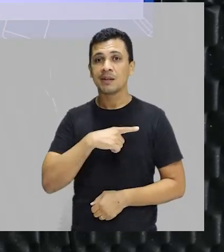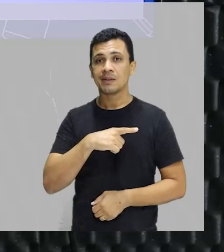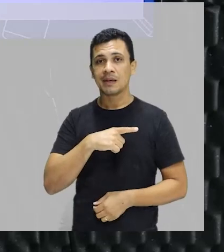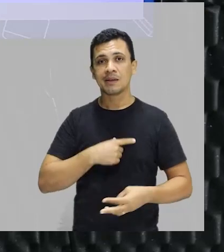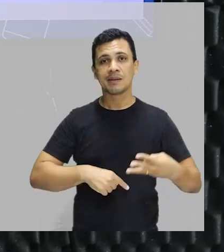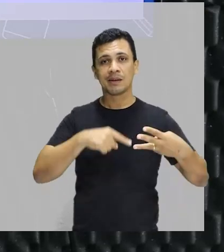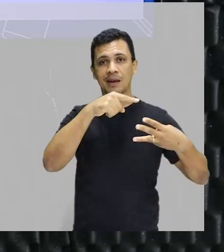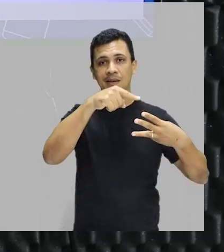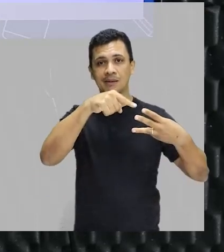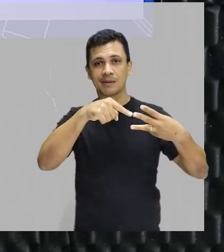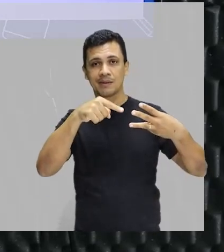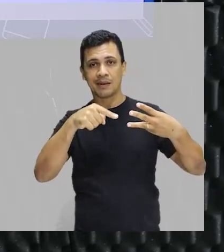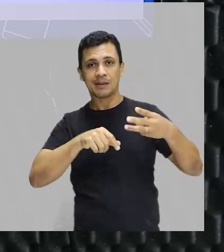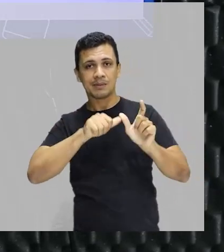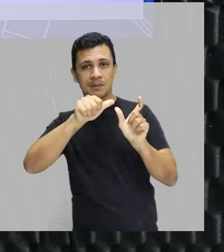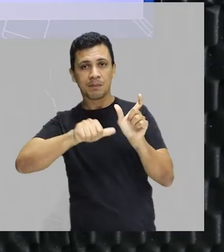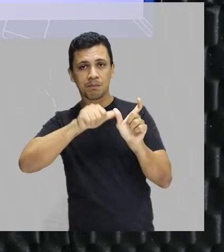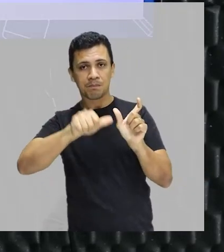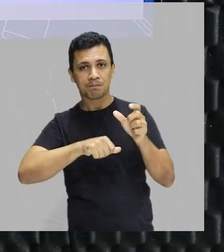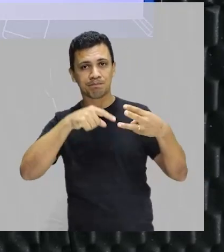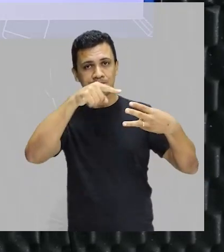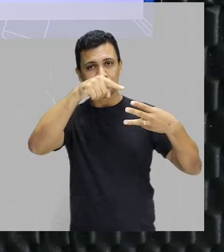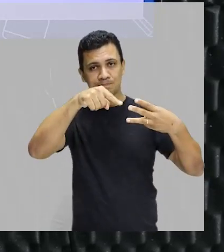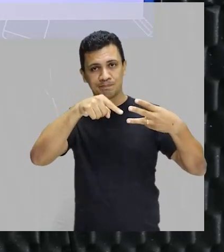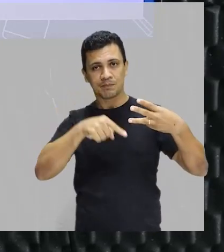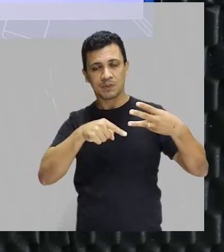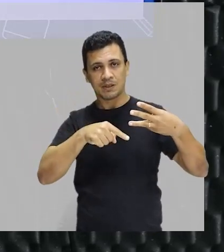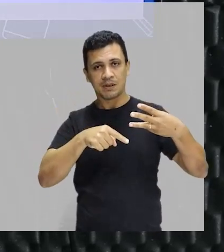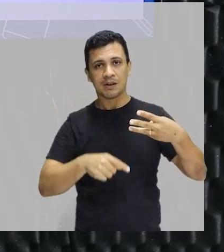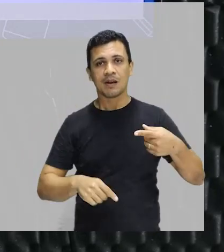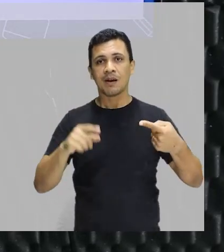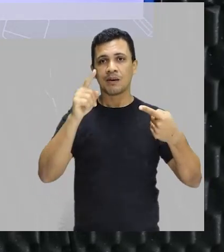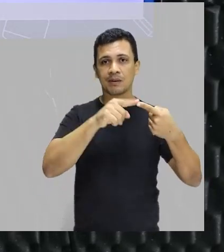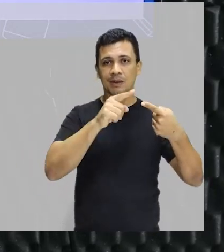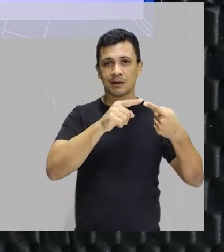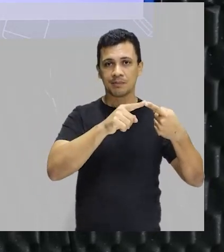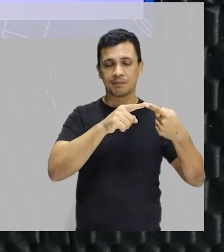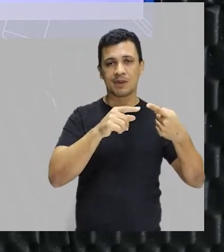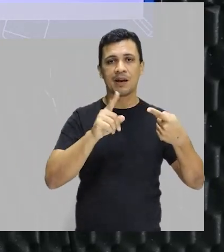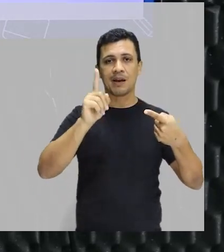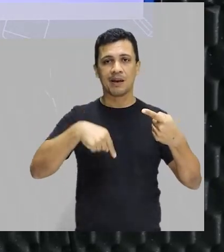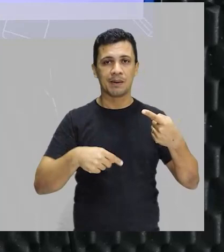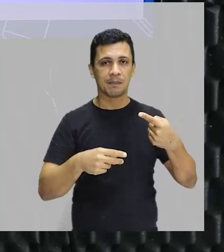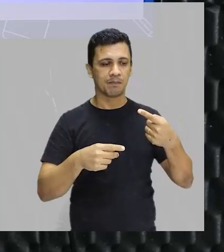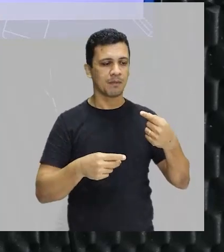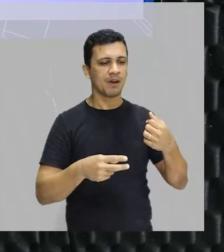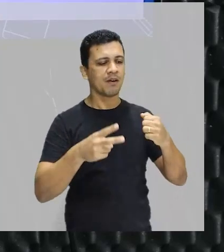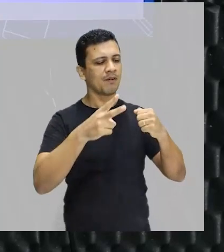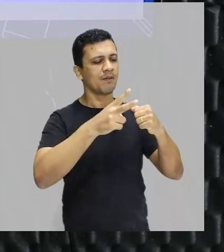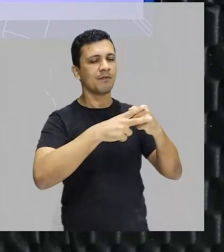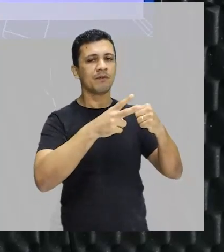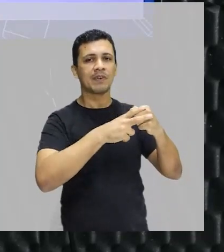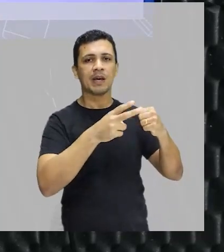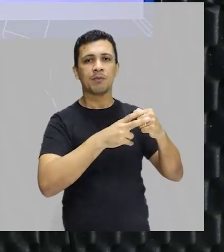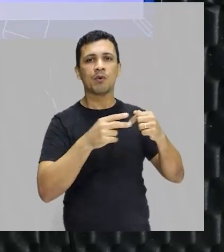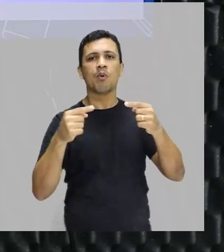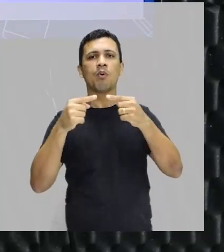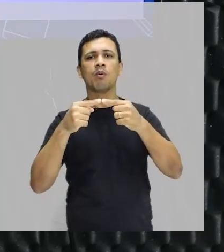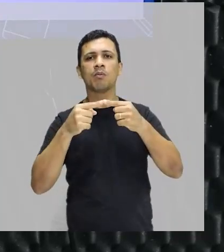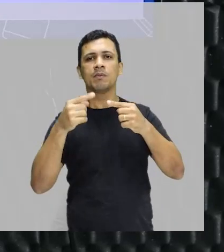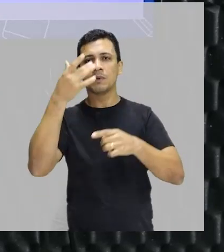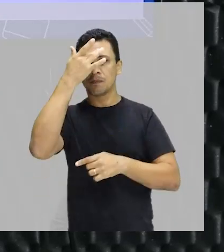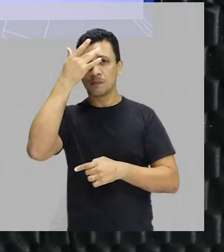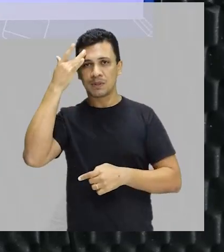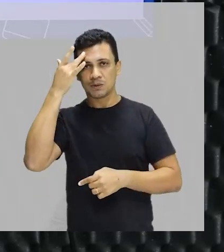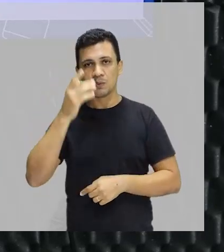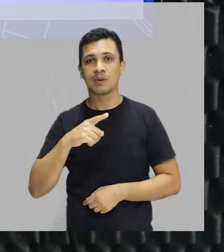diferentes flexões. Quando eu conjugo o verbo to be, que é aquela combinação entre pessoa e verbo, ele tem